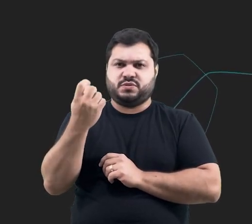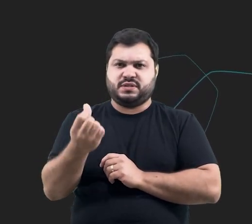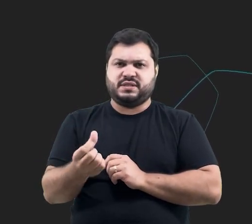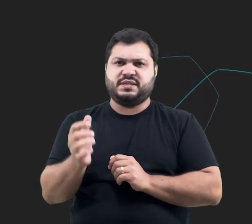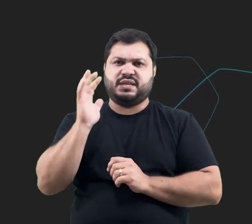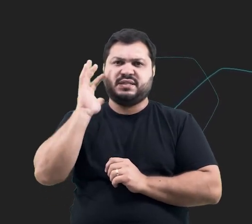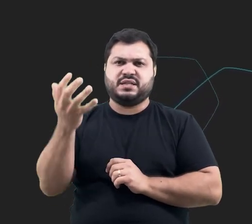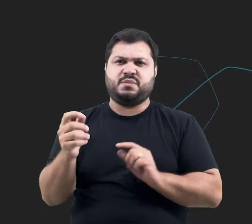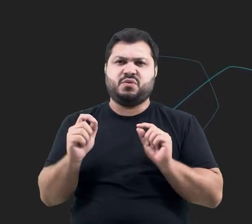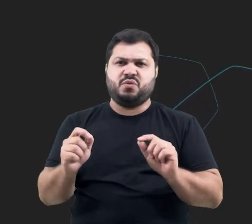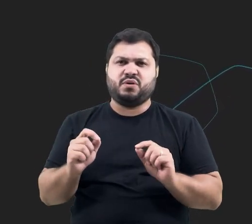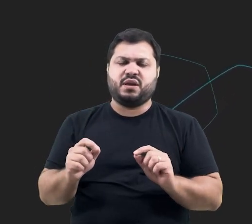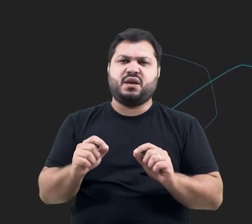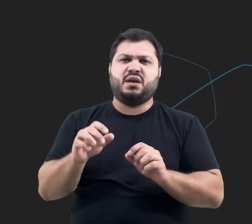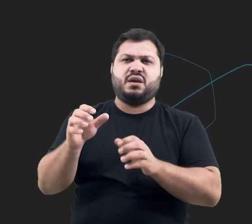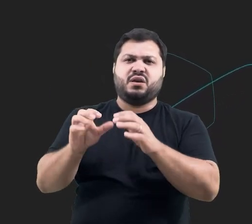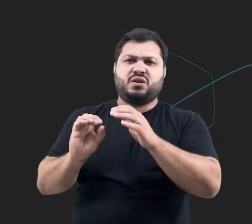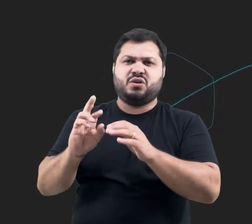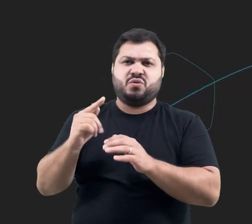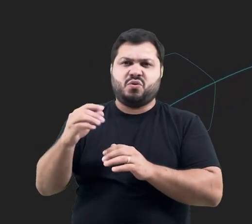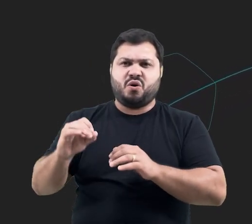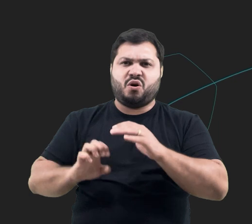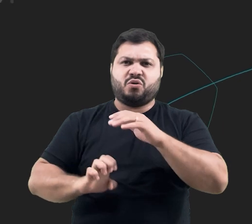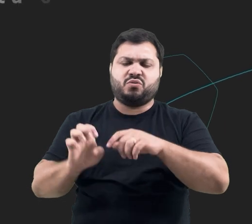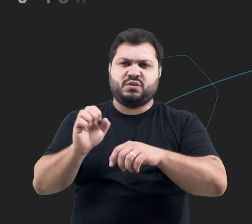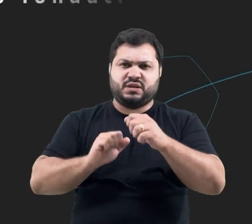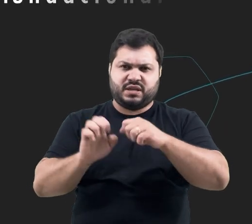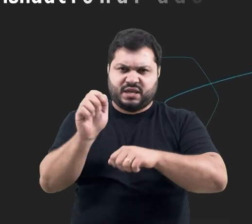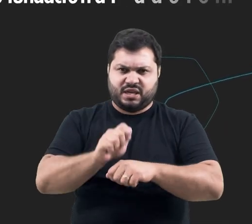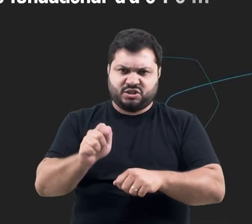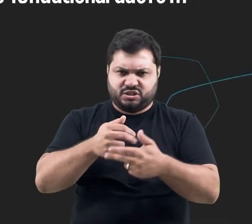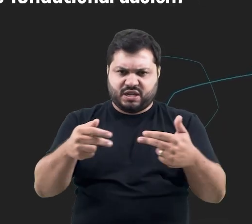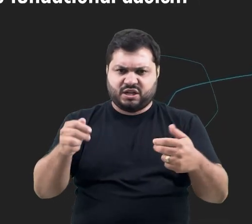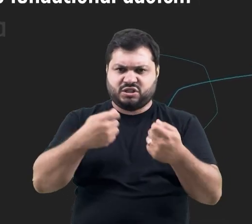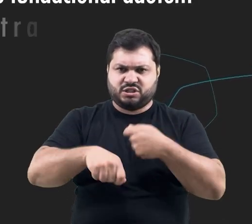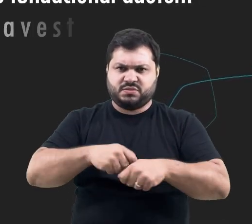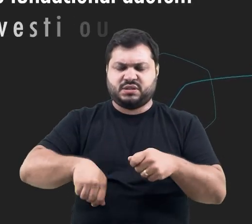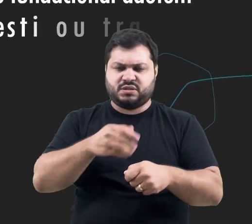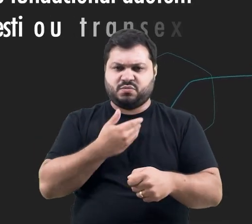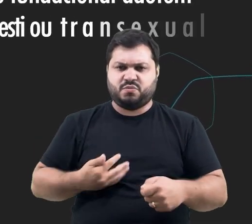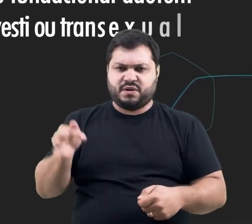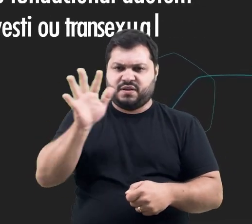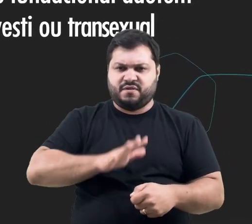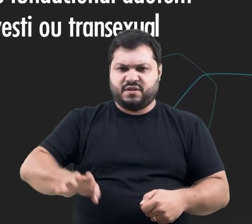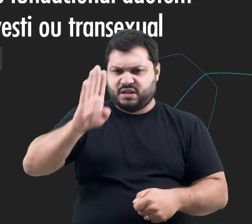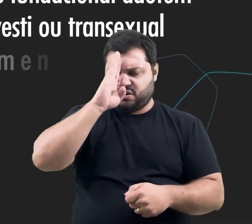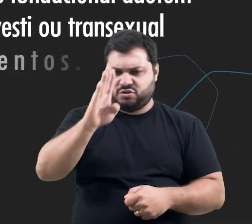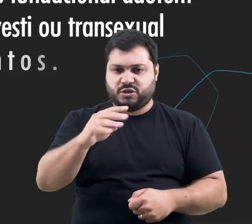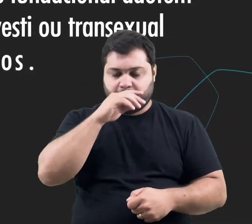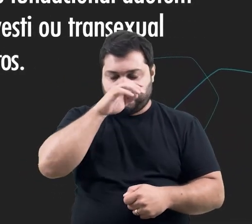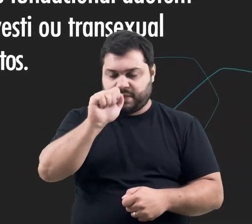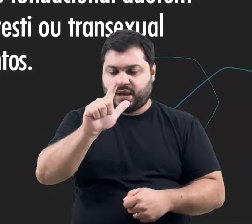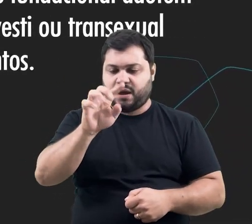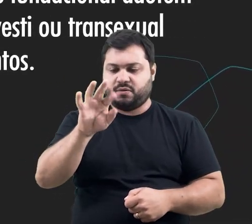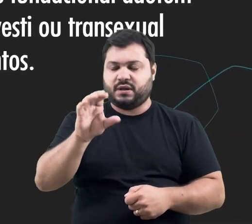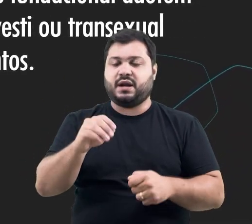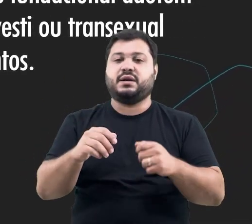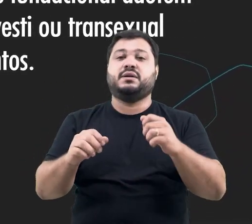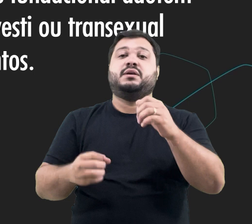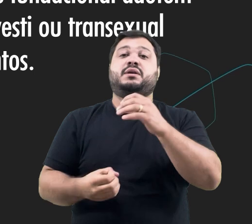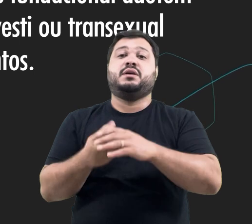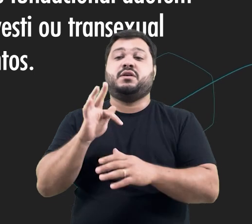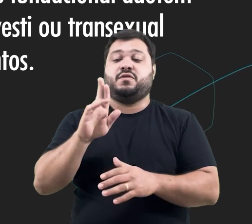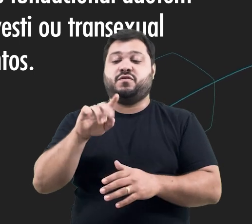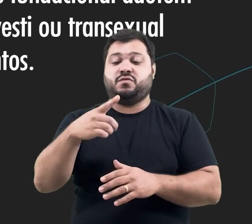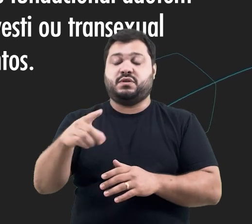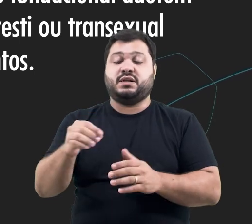de 2016 determinou que os órgãos e as entidades da administração pública federal direta, autárquica